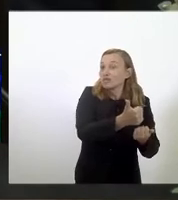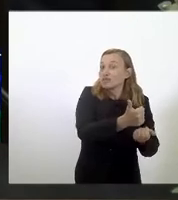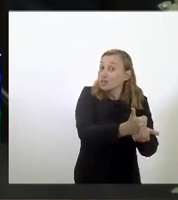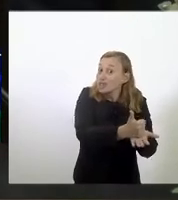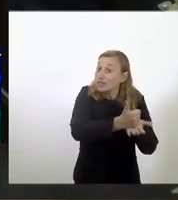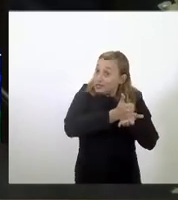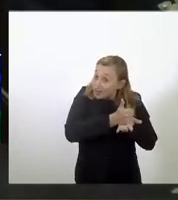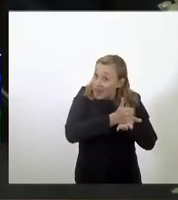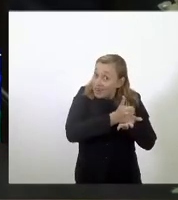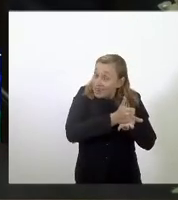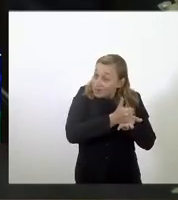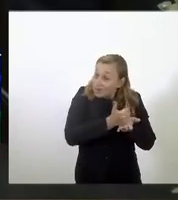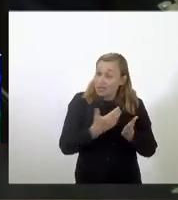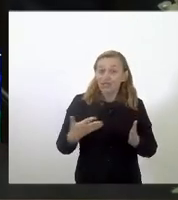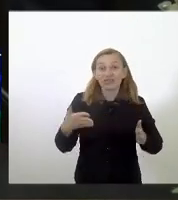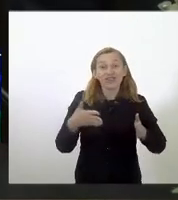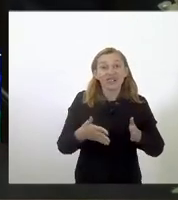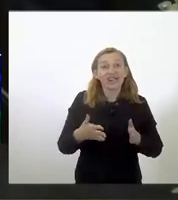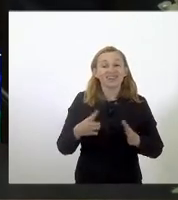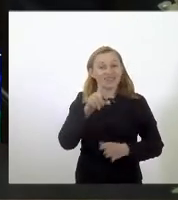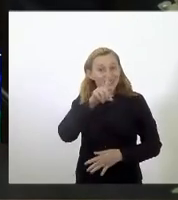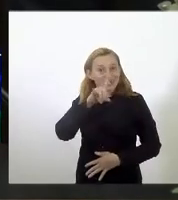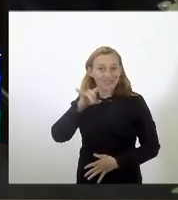chegar a esse dia. Porque